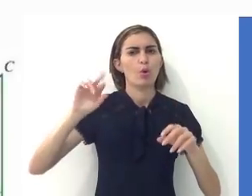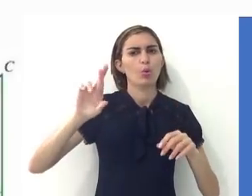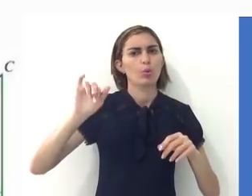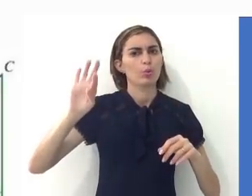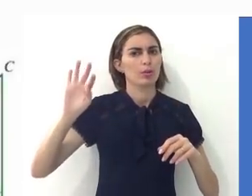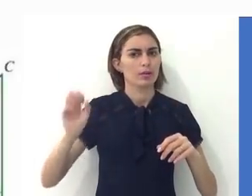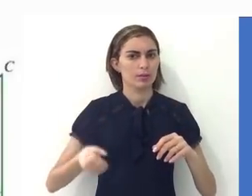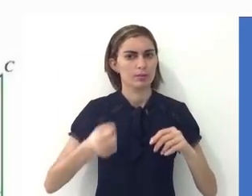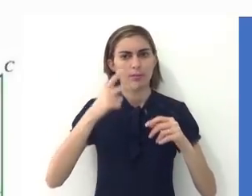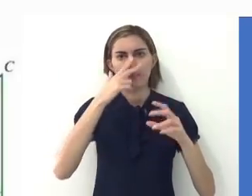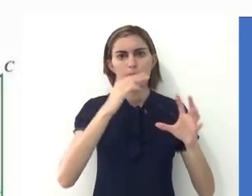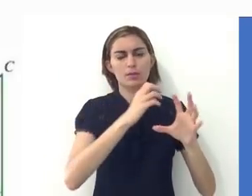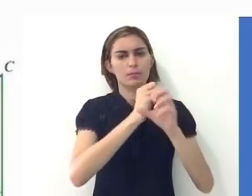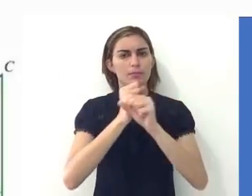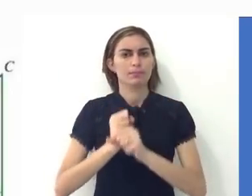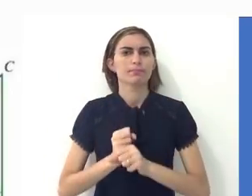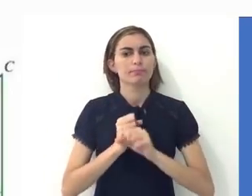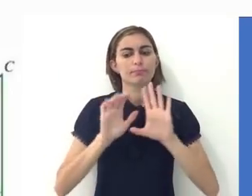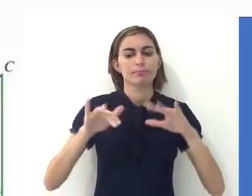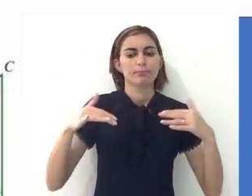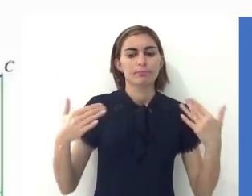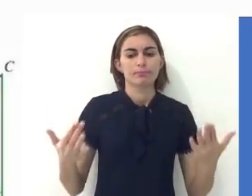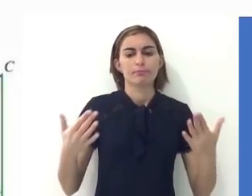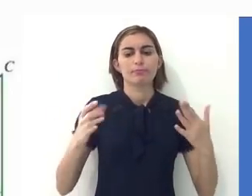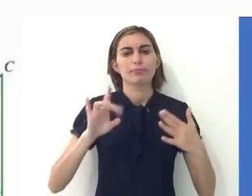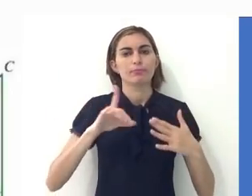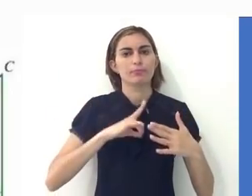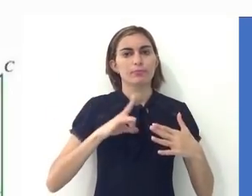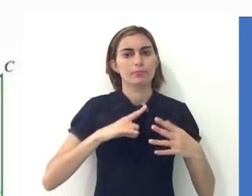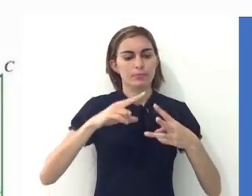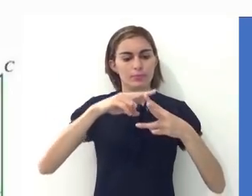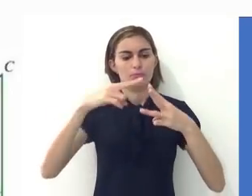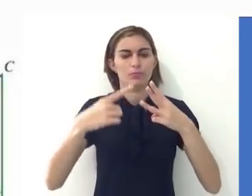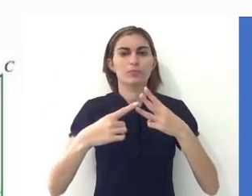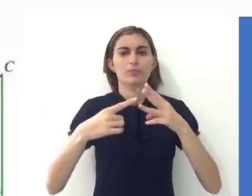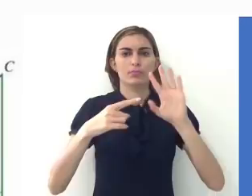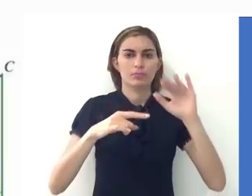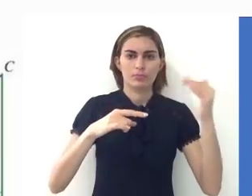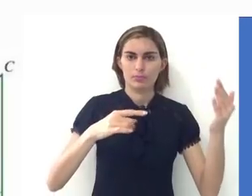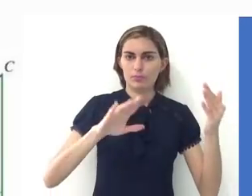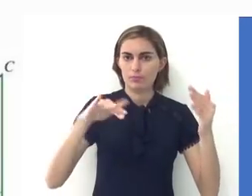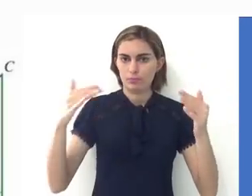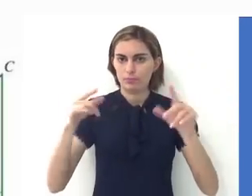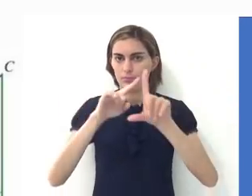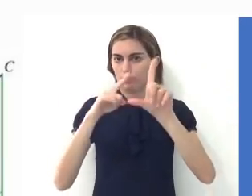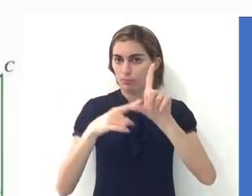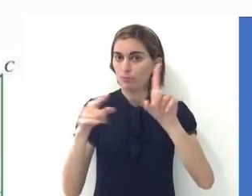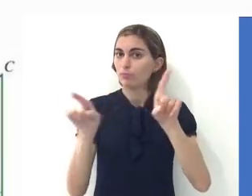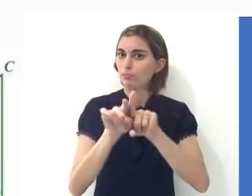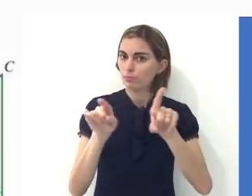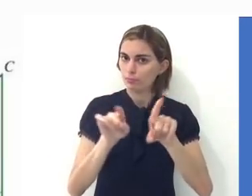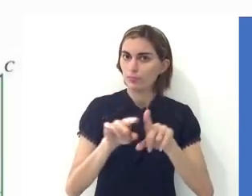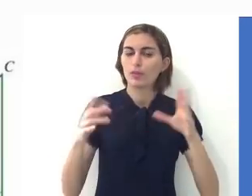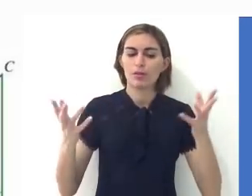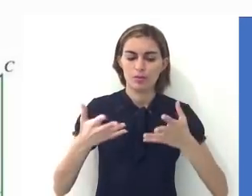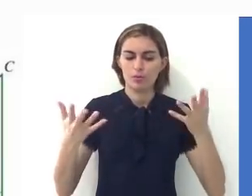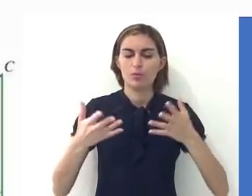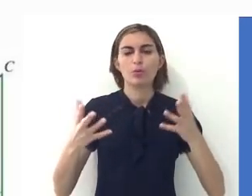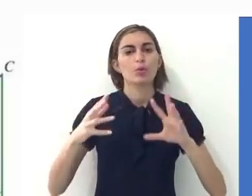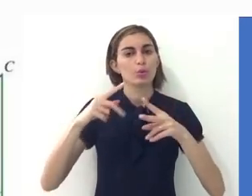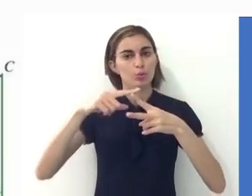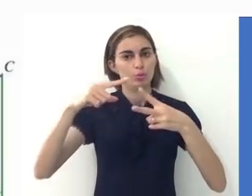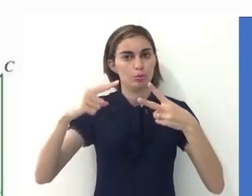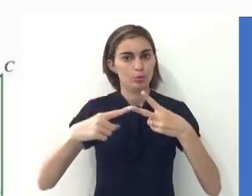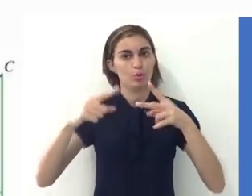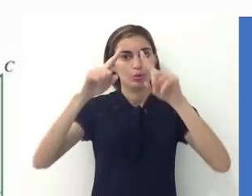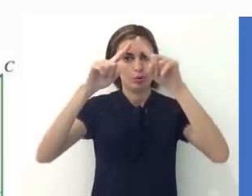congruentes, possuem a mesma medida. Portanto, se eu tenho os 3 lados congruentes e os ângulos também, a gente agora possui